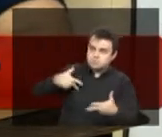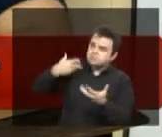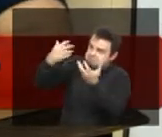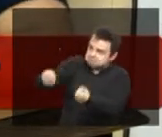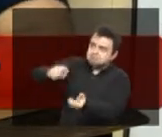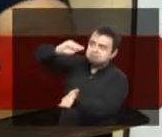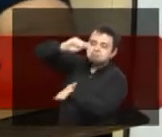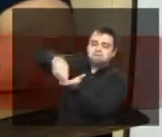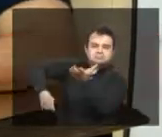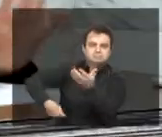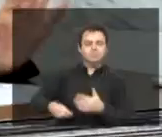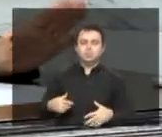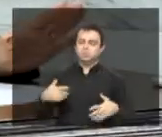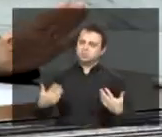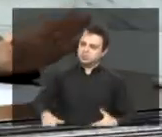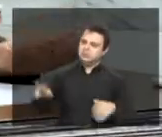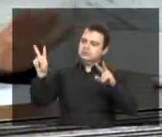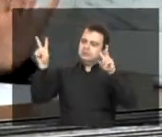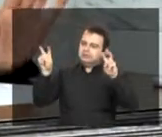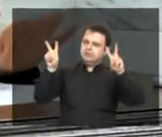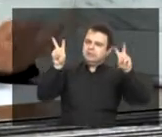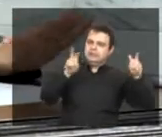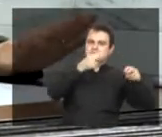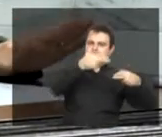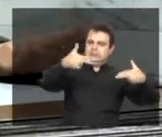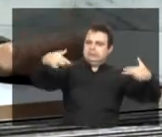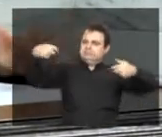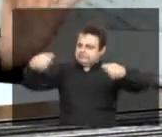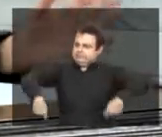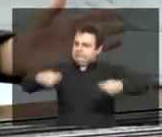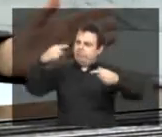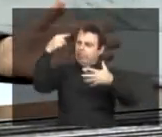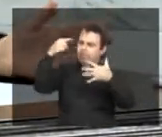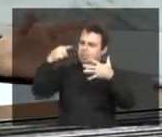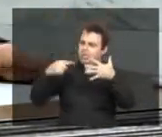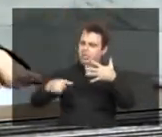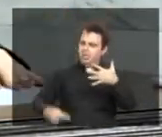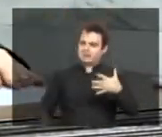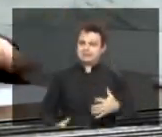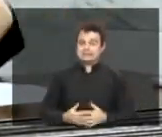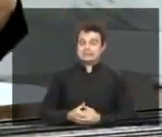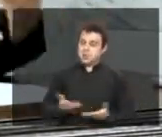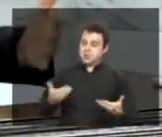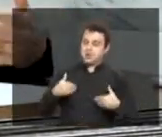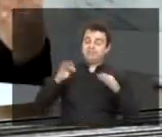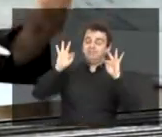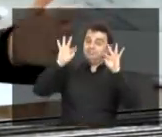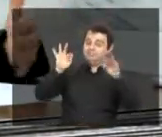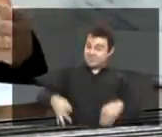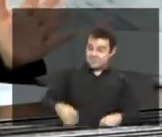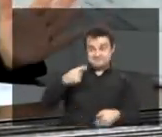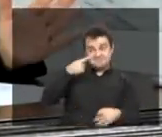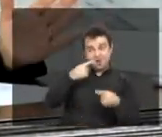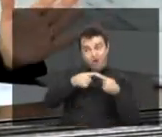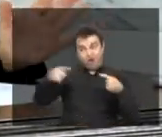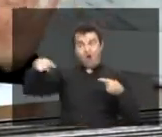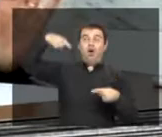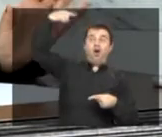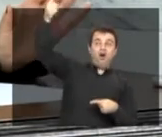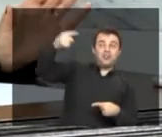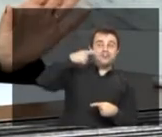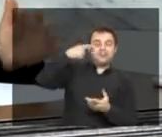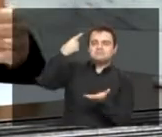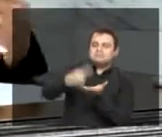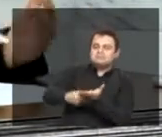da população. São muitos temas, né, vereador? Muitas necessidades. Demais. Bom, vamos ficar então para um próximo programa, a